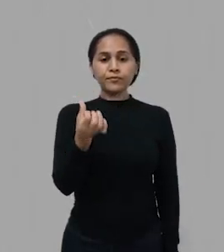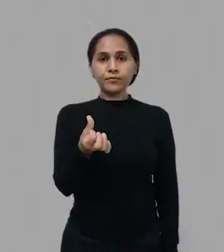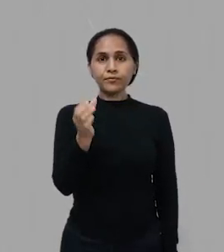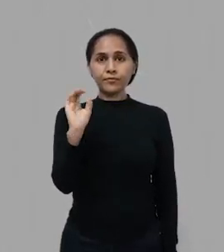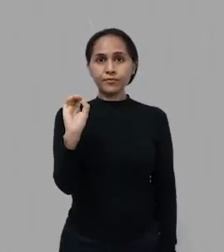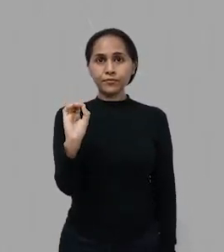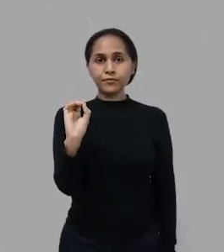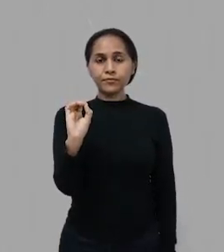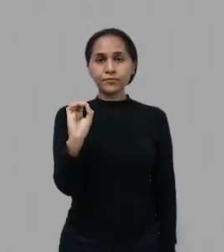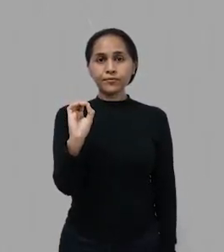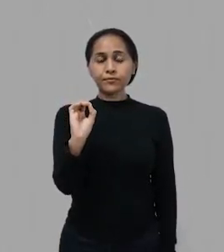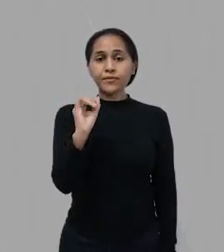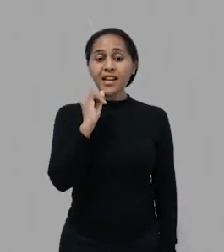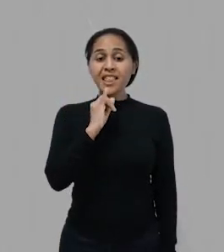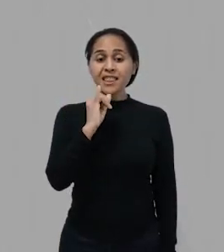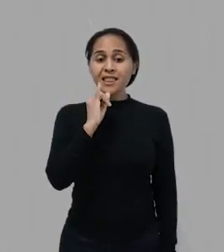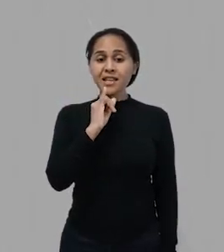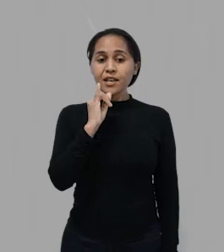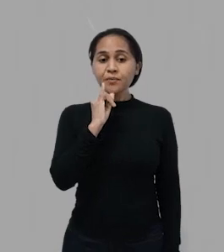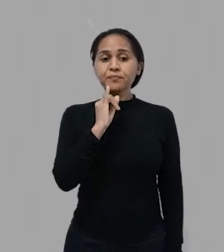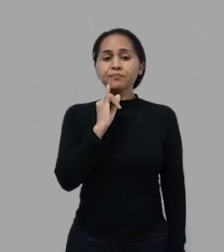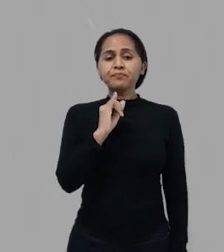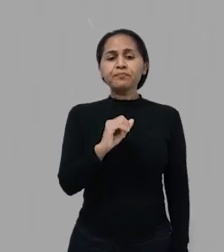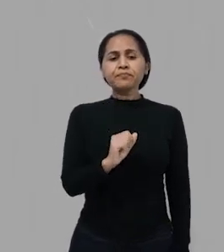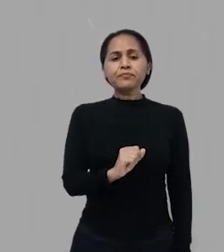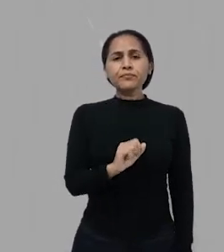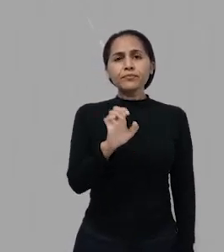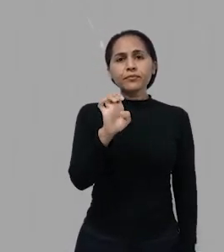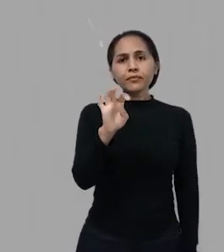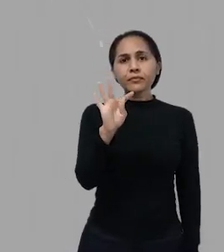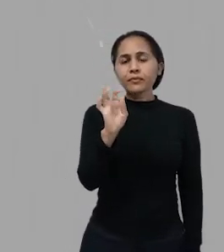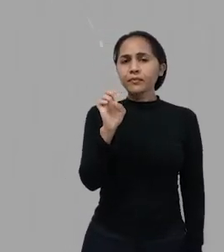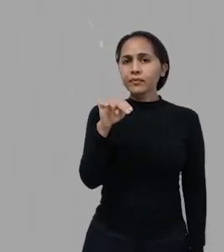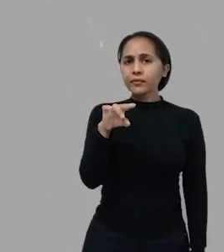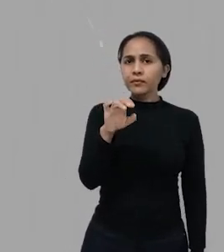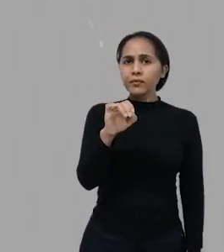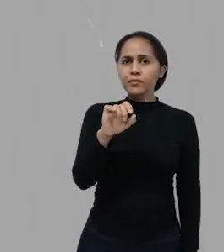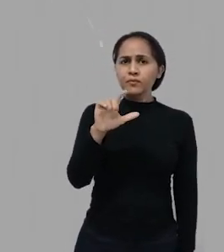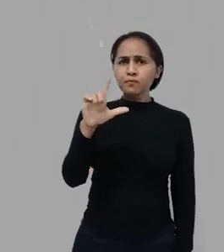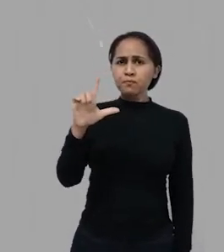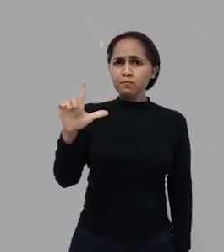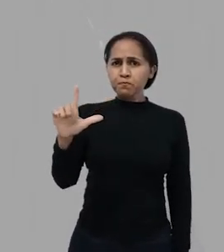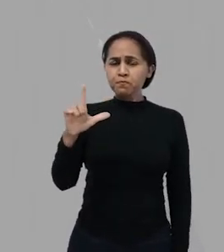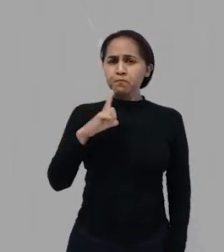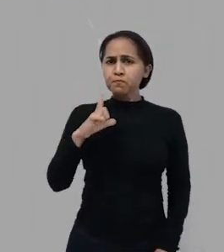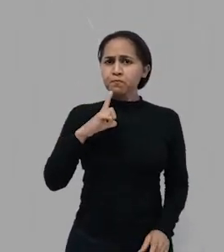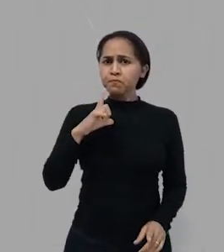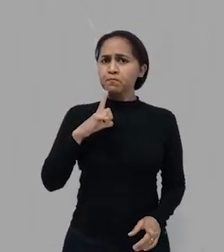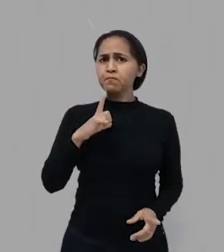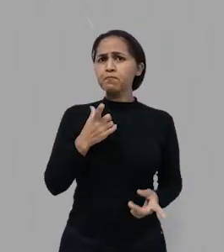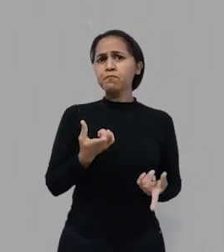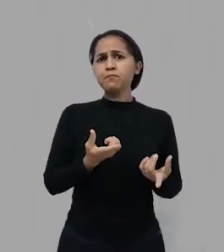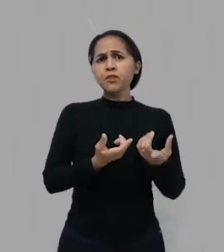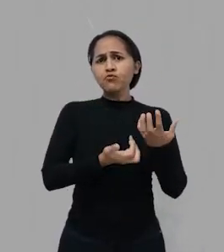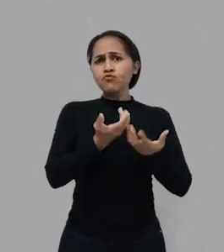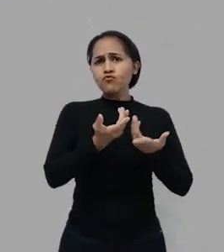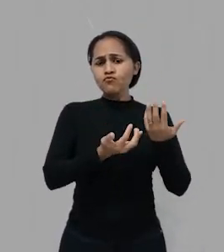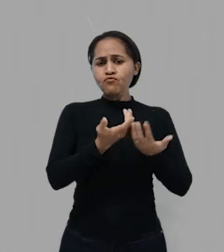C2H6O. Por exemplo, o etanol ele tem ponto de ebulição, temperatura de ebulição